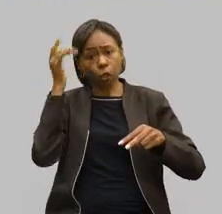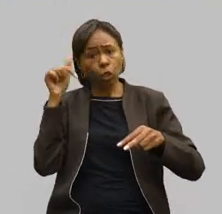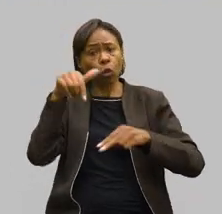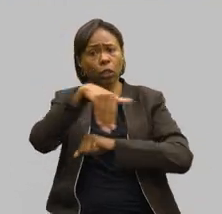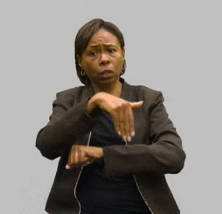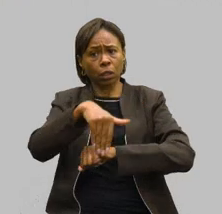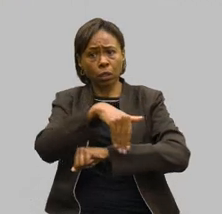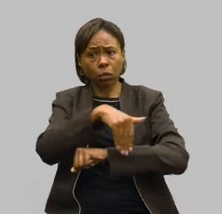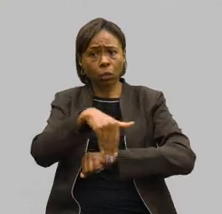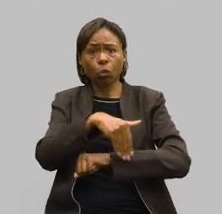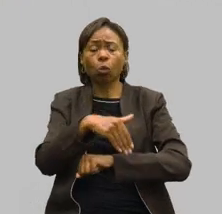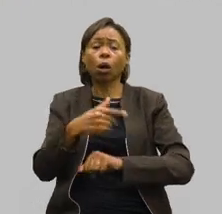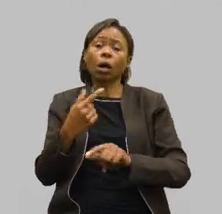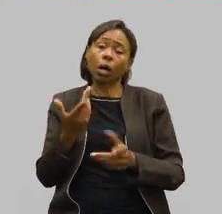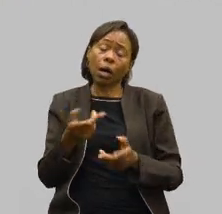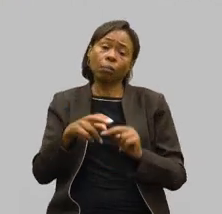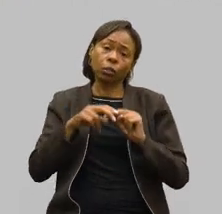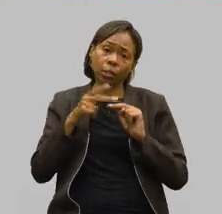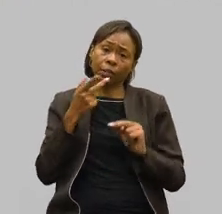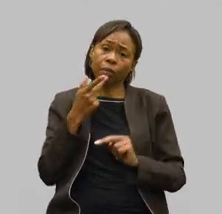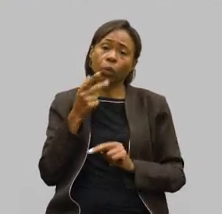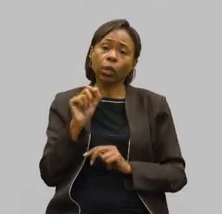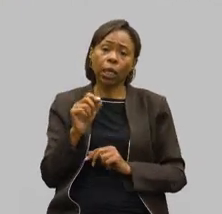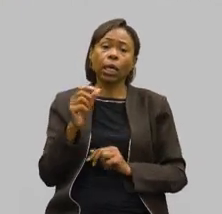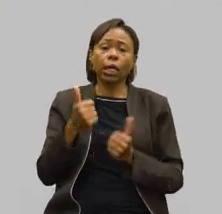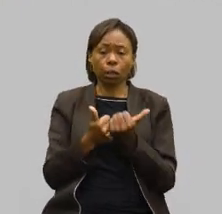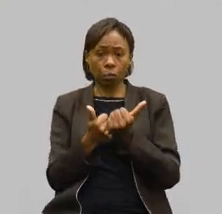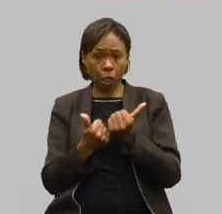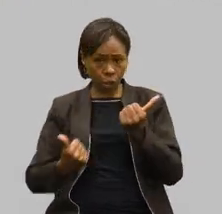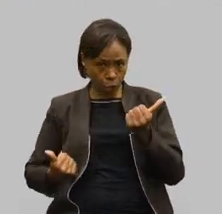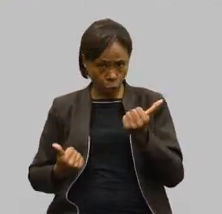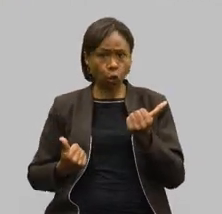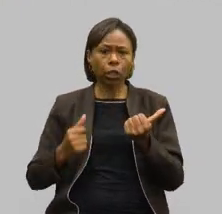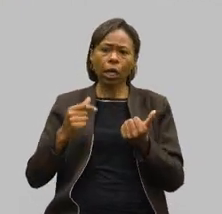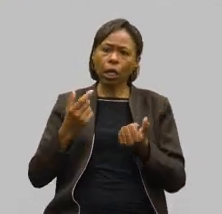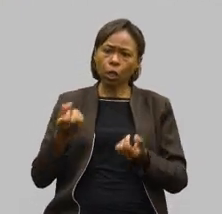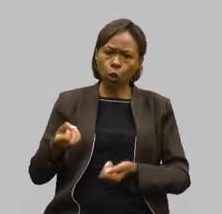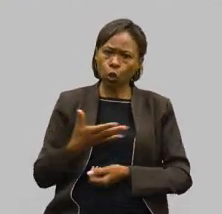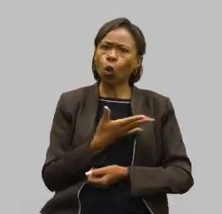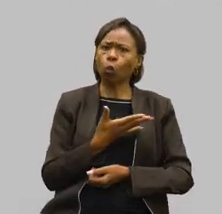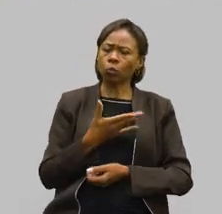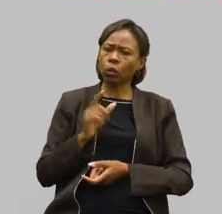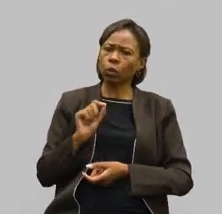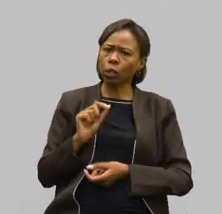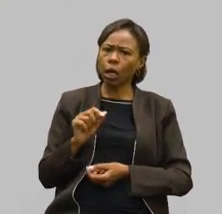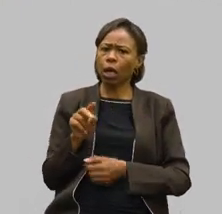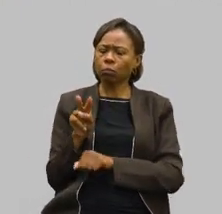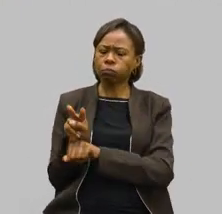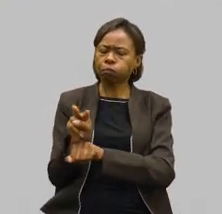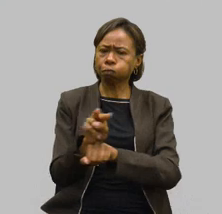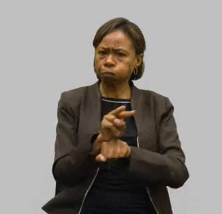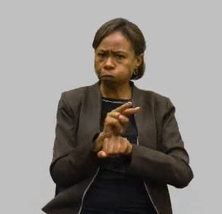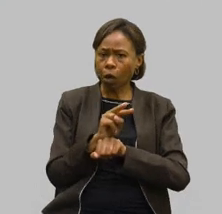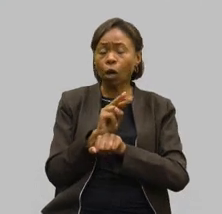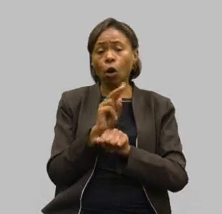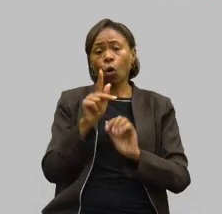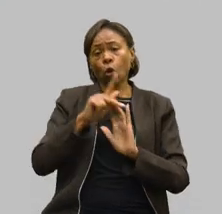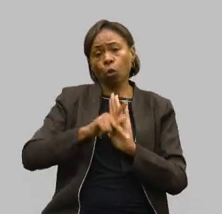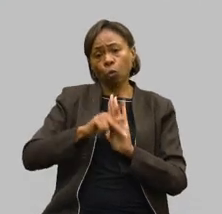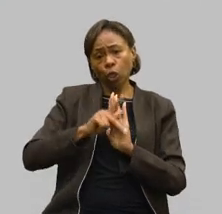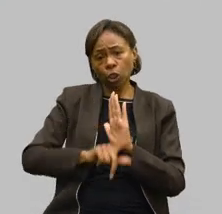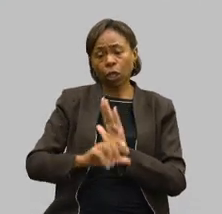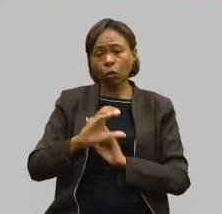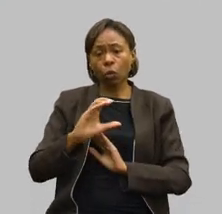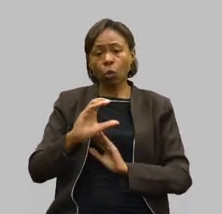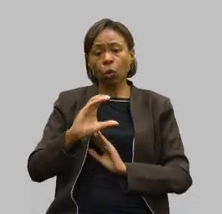isso aqui a gente pode falar que nós temos uma diretoria que inova monitorando a a implementação do projeto canto de rua eh